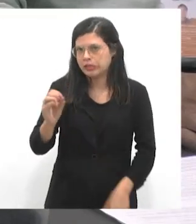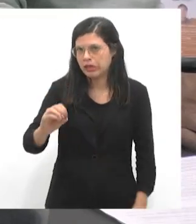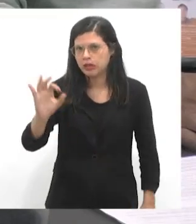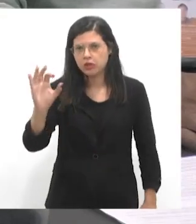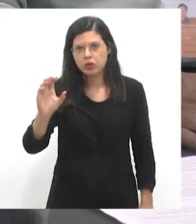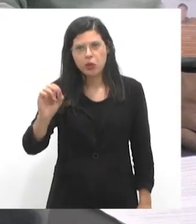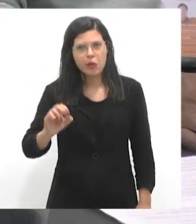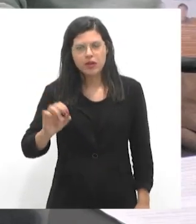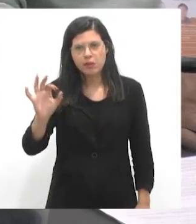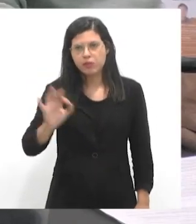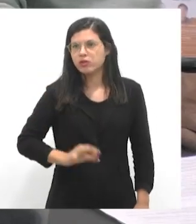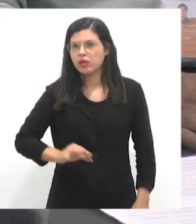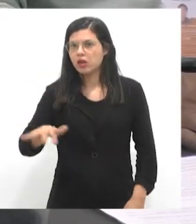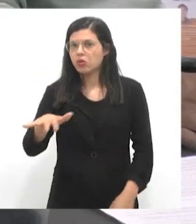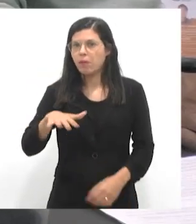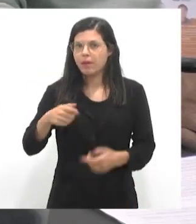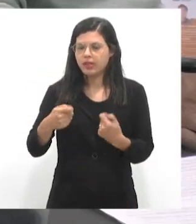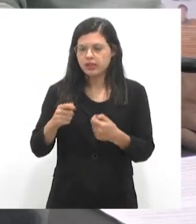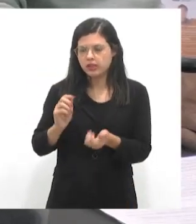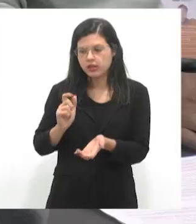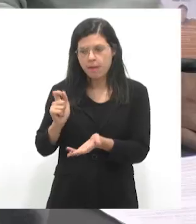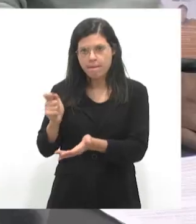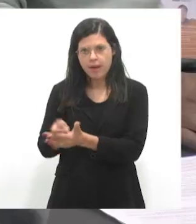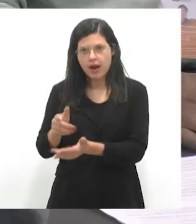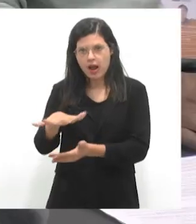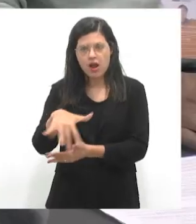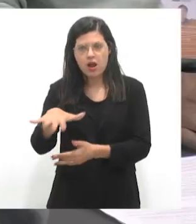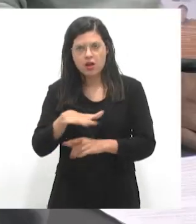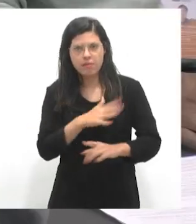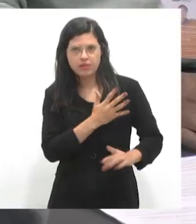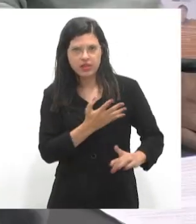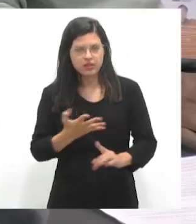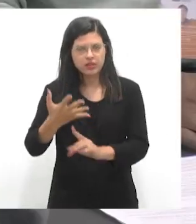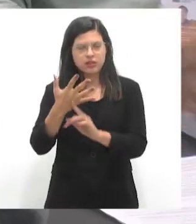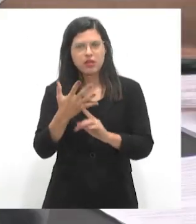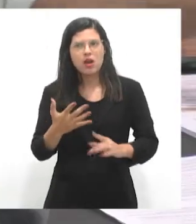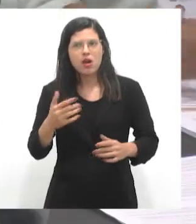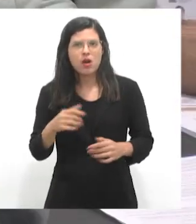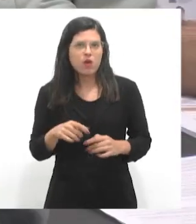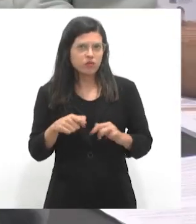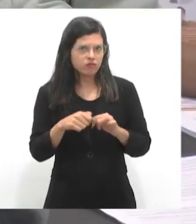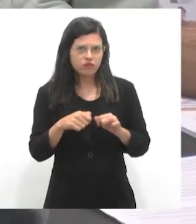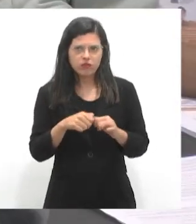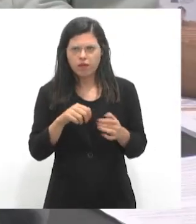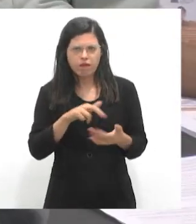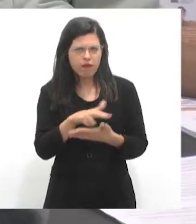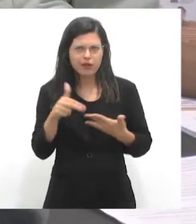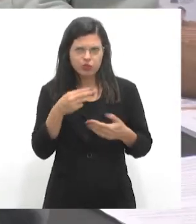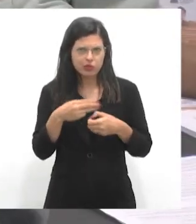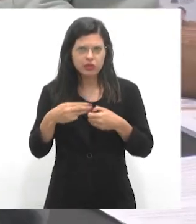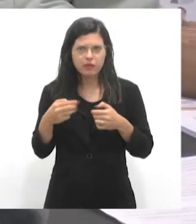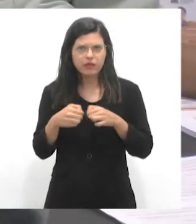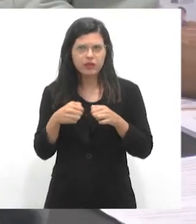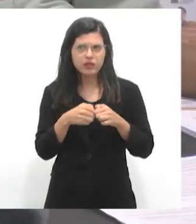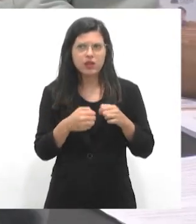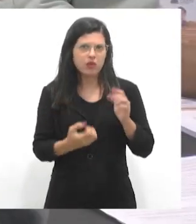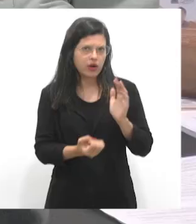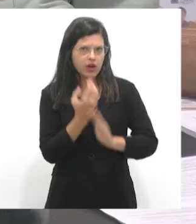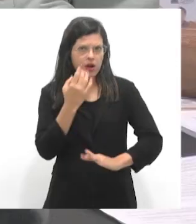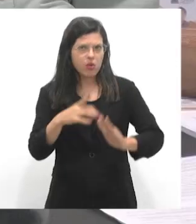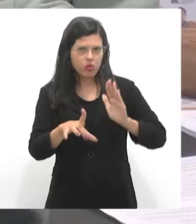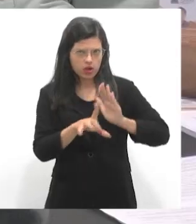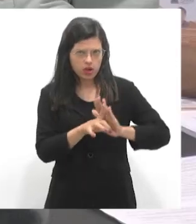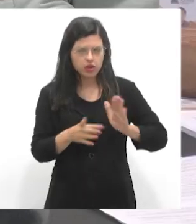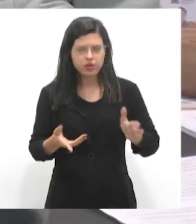19, 20 municípios fizeram leis municipais e que, portanto, não seria uma intromissão nossa, porque seriam leis do próprio